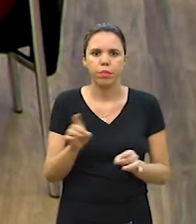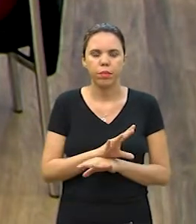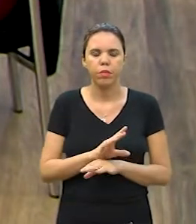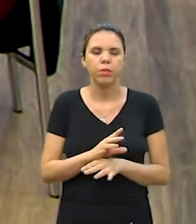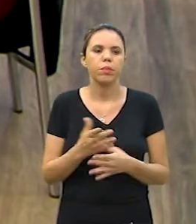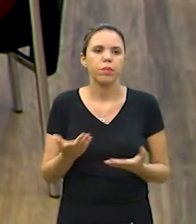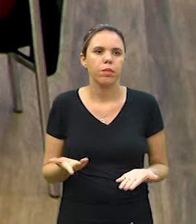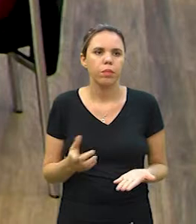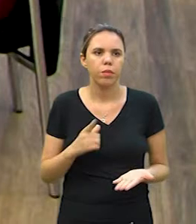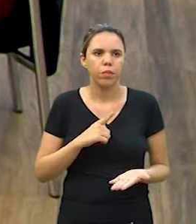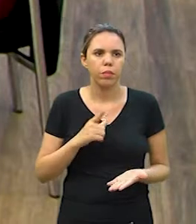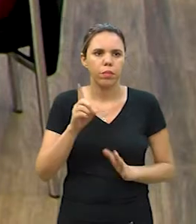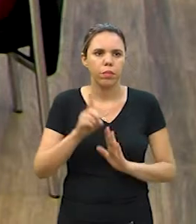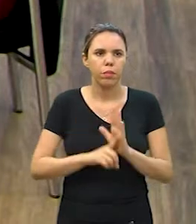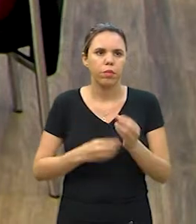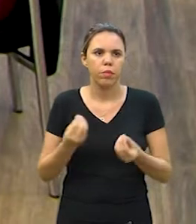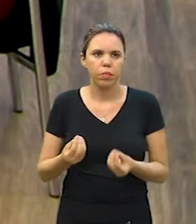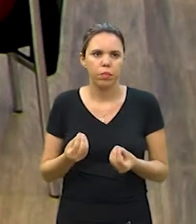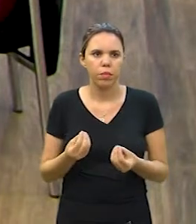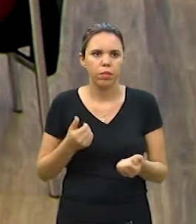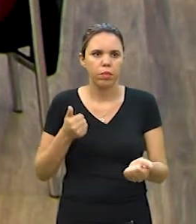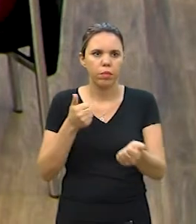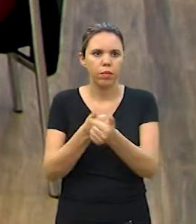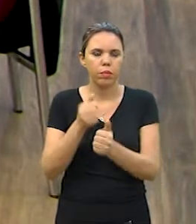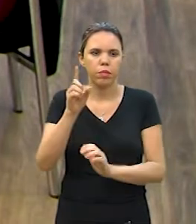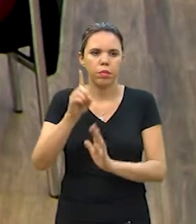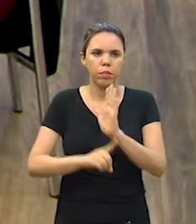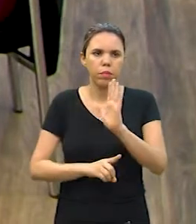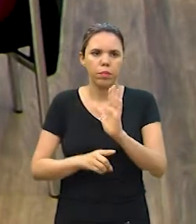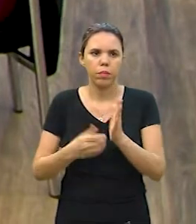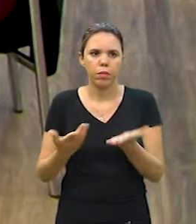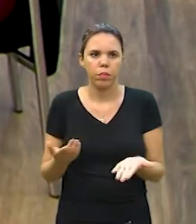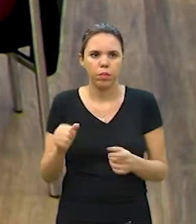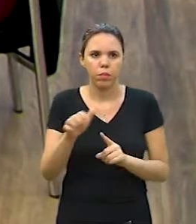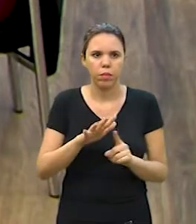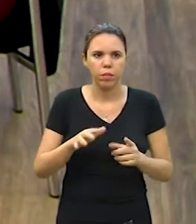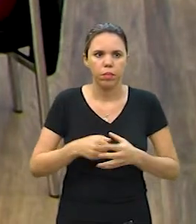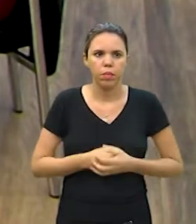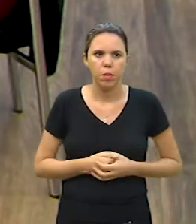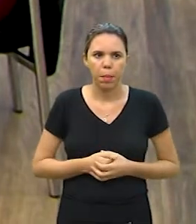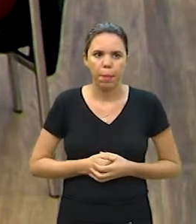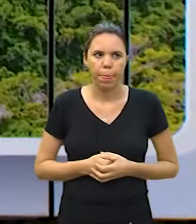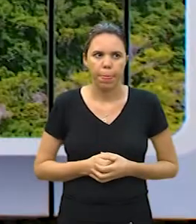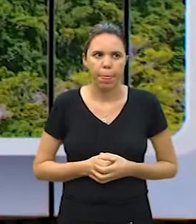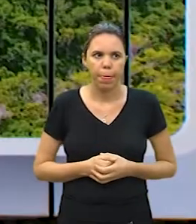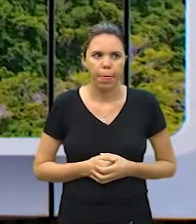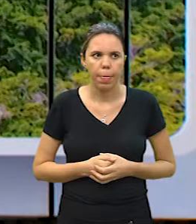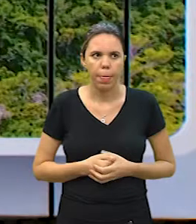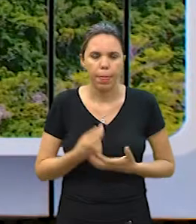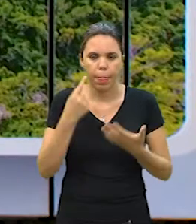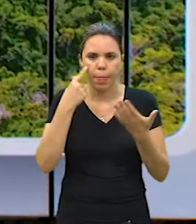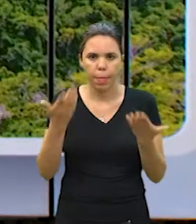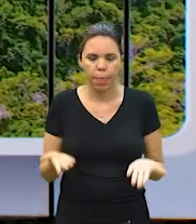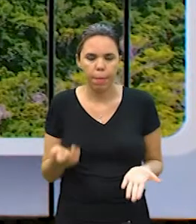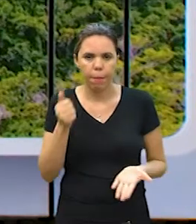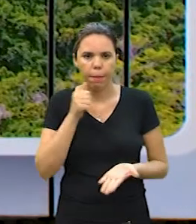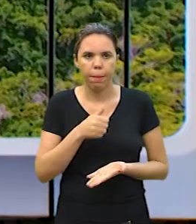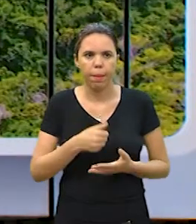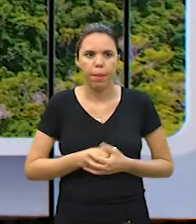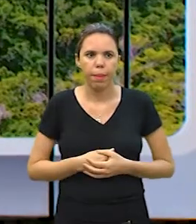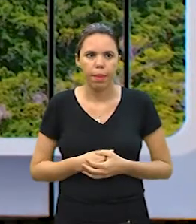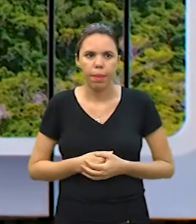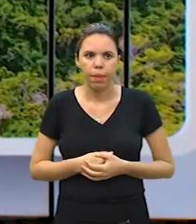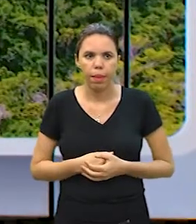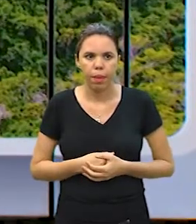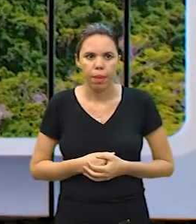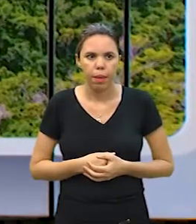esse diagnóstico, ela tem esses direitos. Como é que a gente aproxima os direitos da sociedade? Olha, no caso da